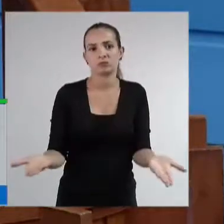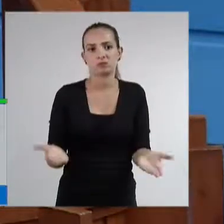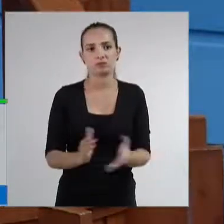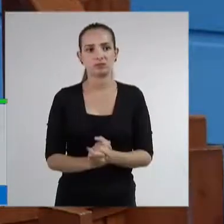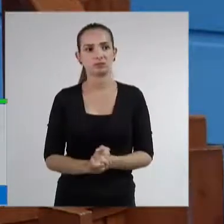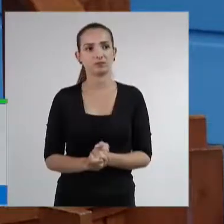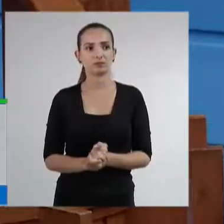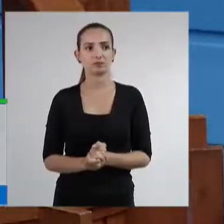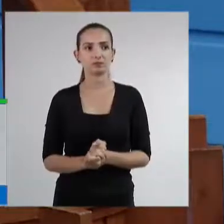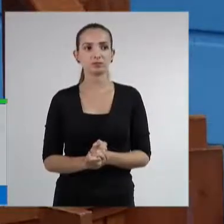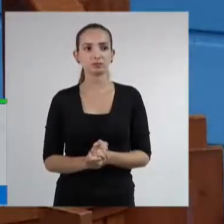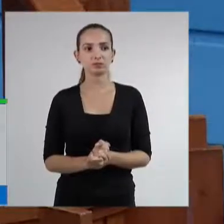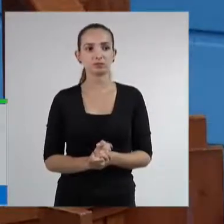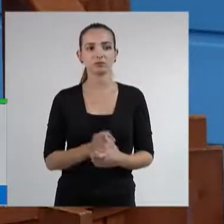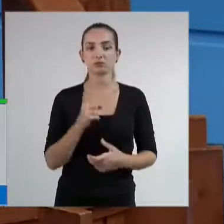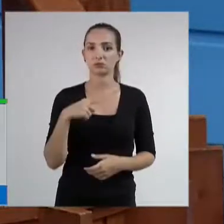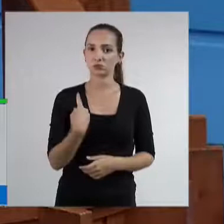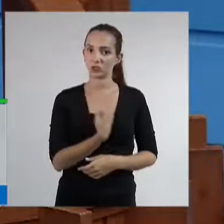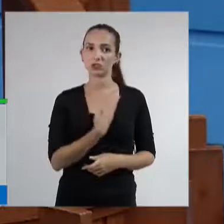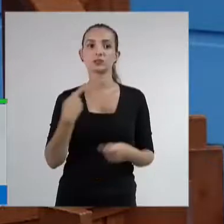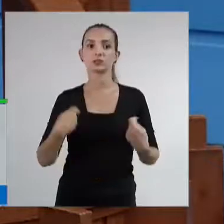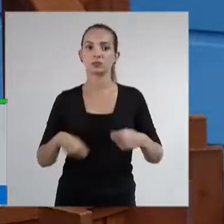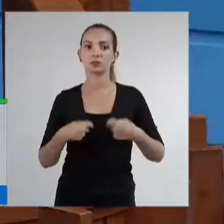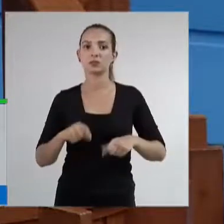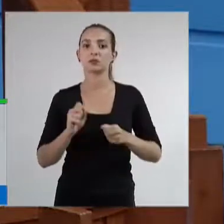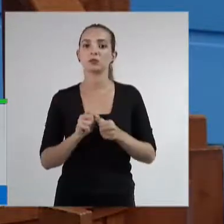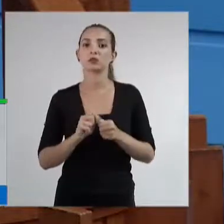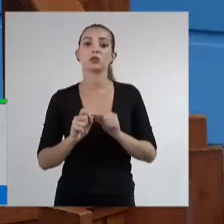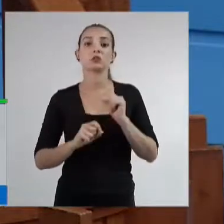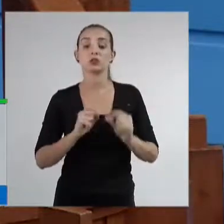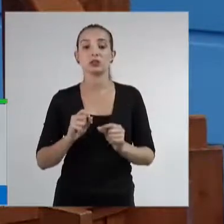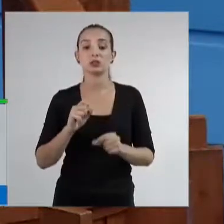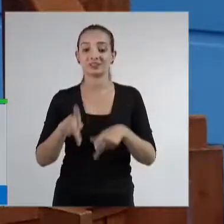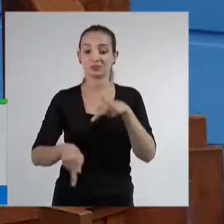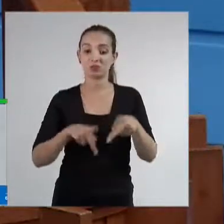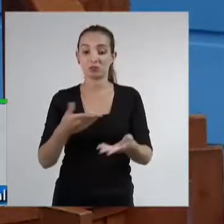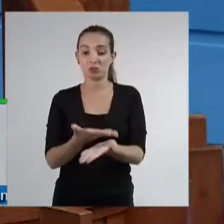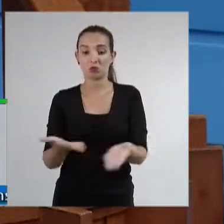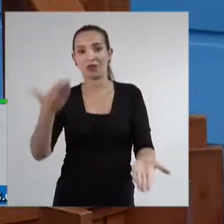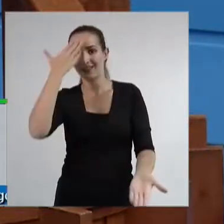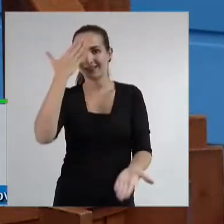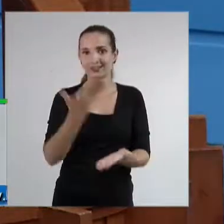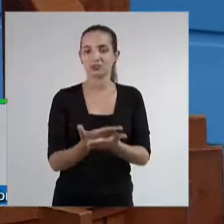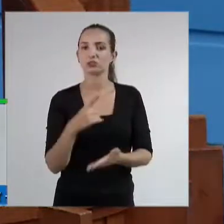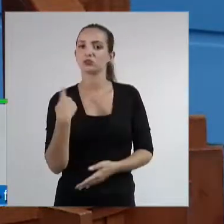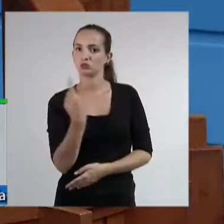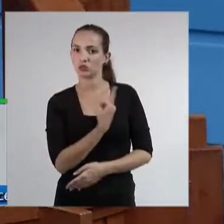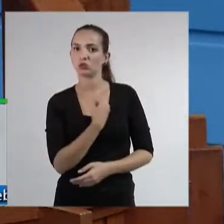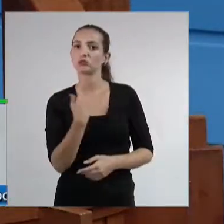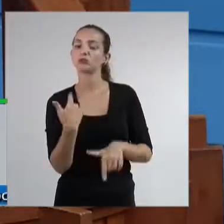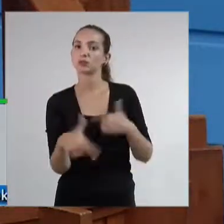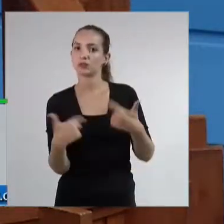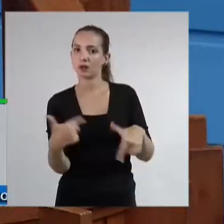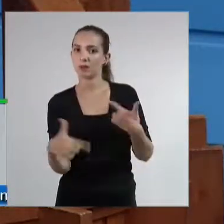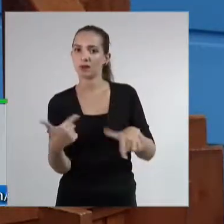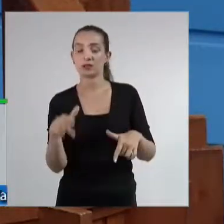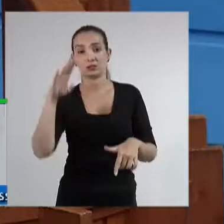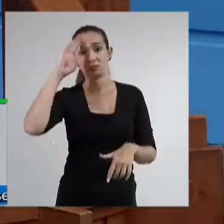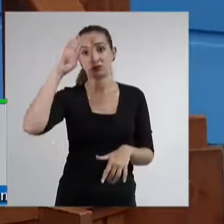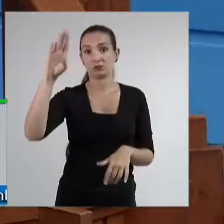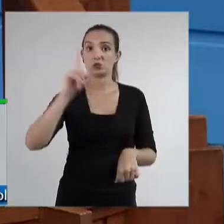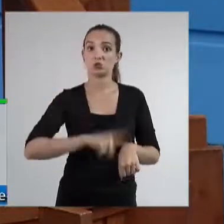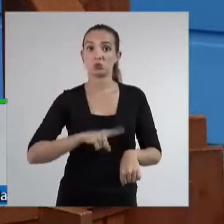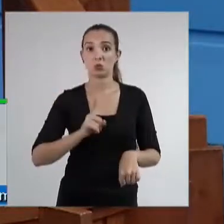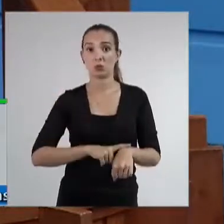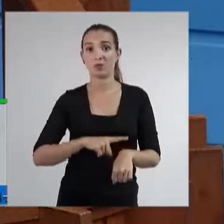temos que fazer com que essas pessoas creiam no trabalho de cada um de nós, principalmente no momento